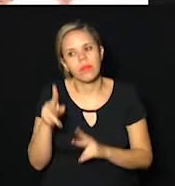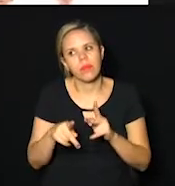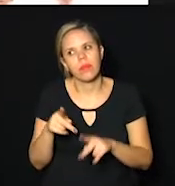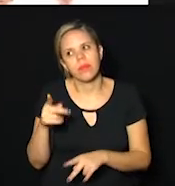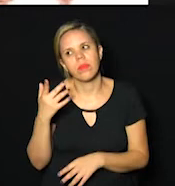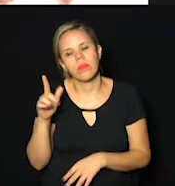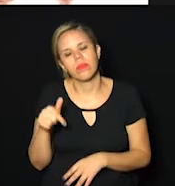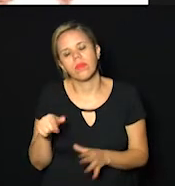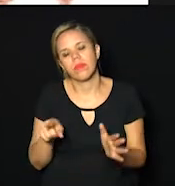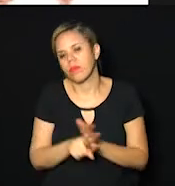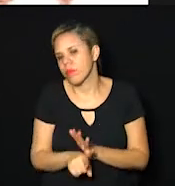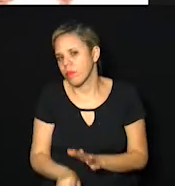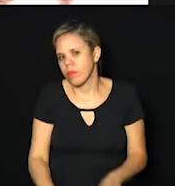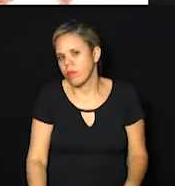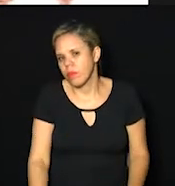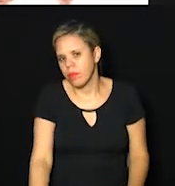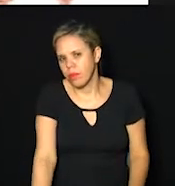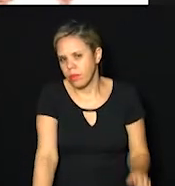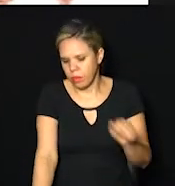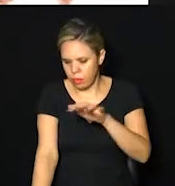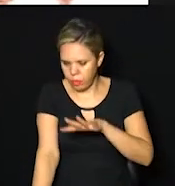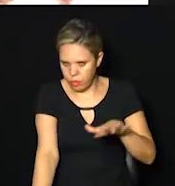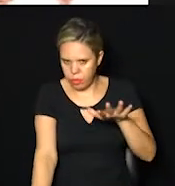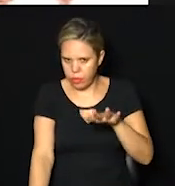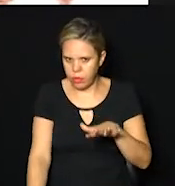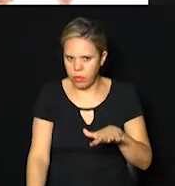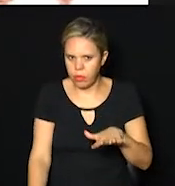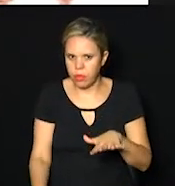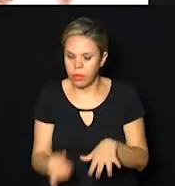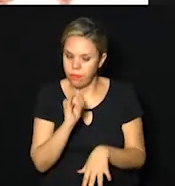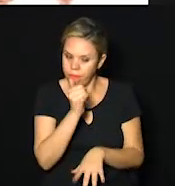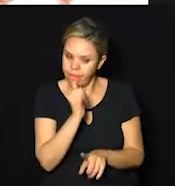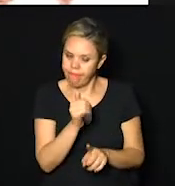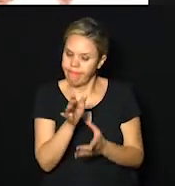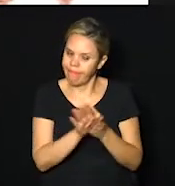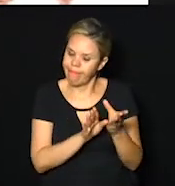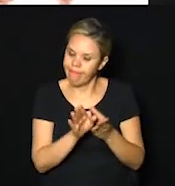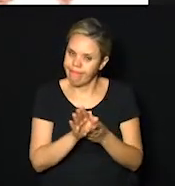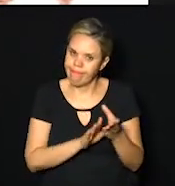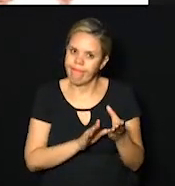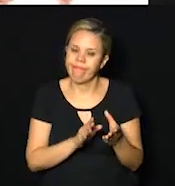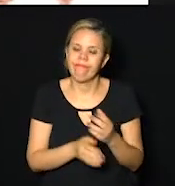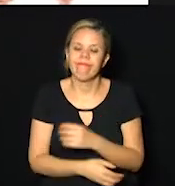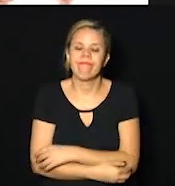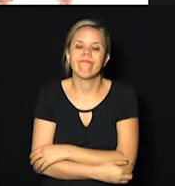Essa é uma pergunta que, em geral, eu dou uma bronca nas pessoas que estão interagindo,